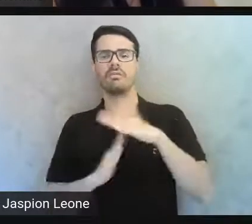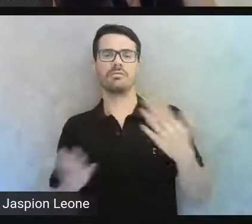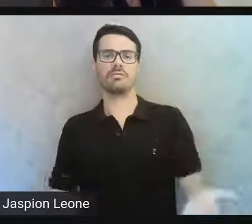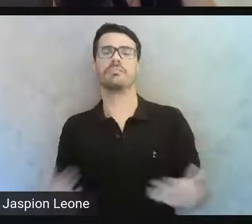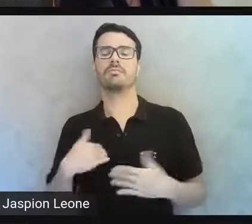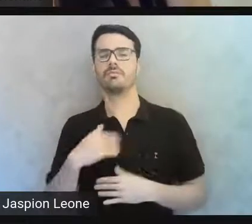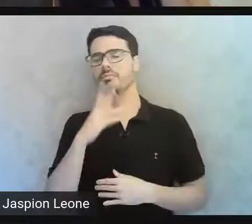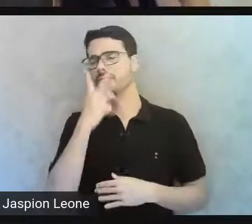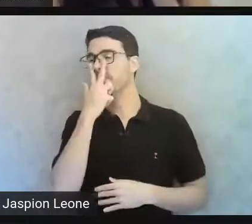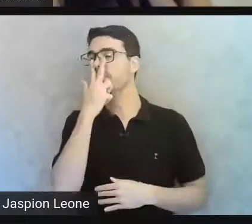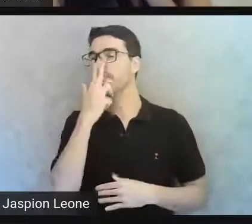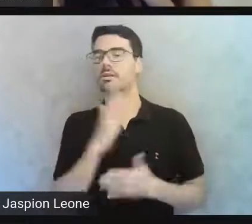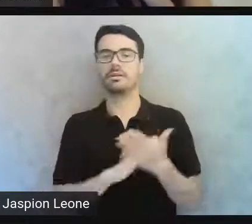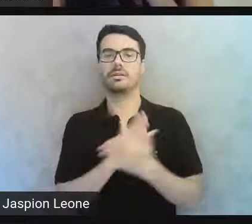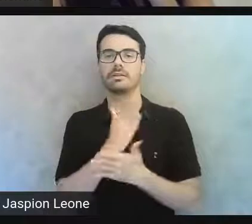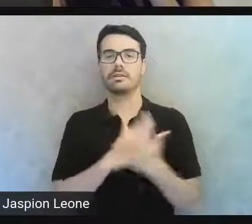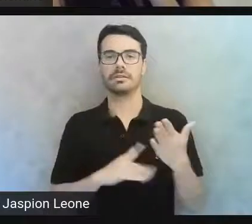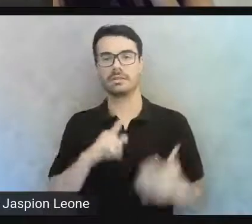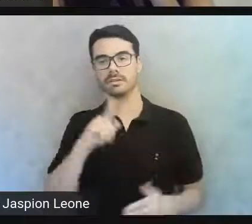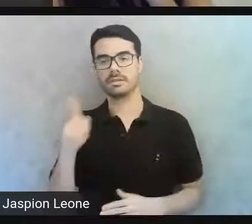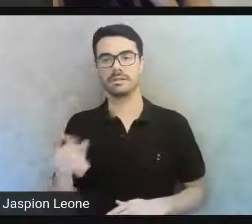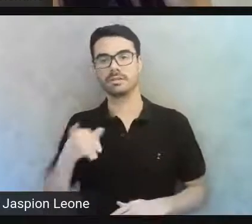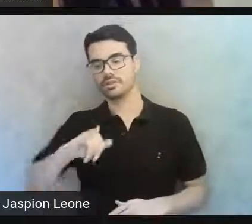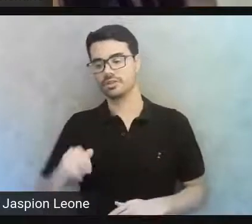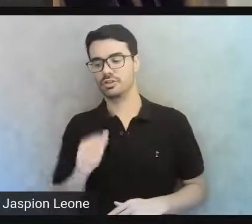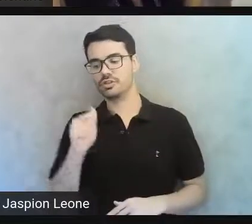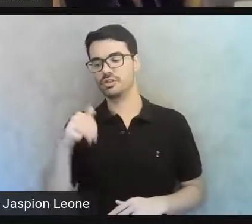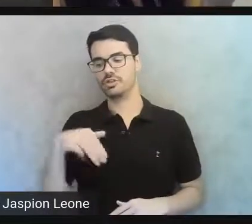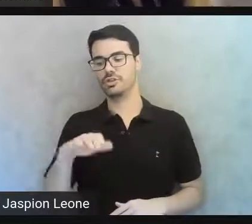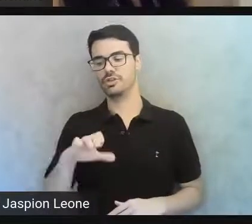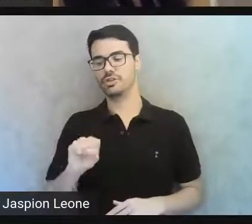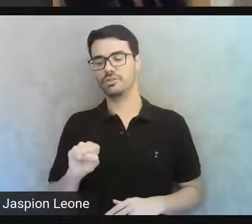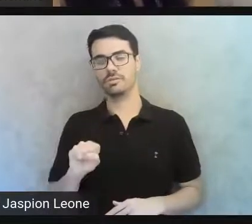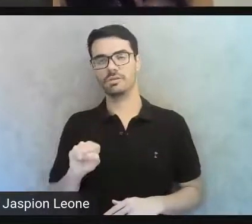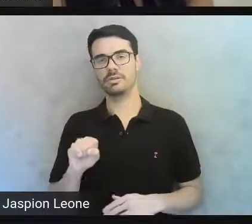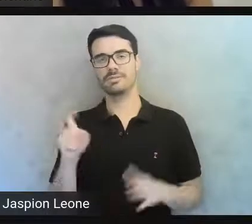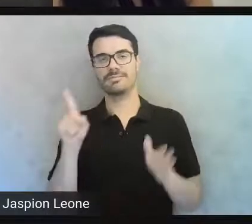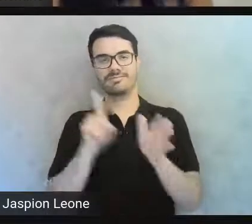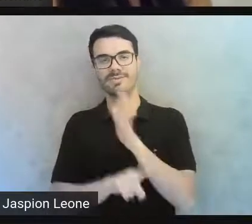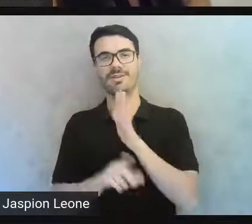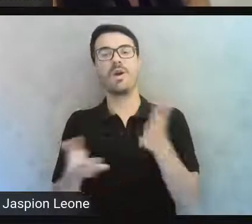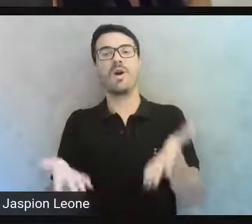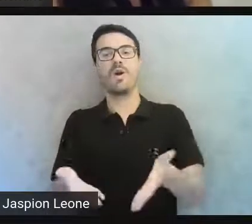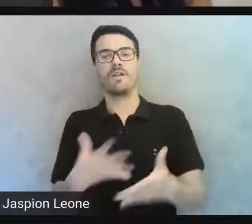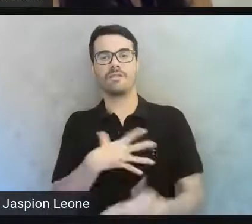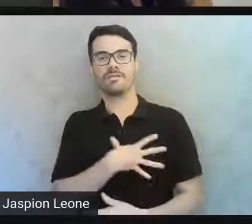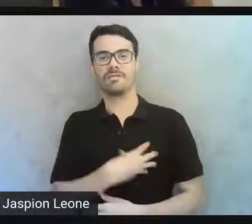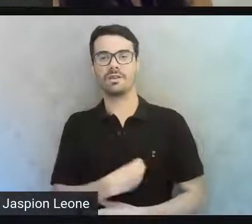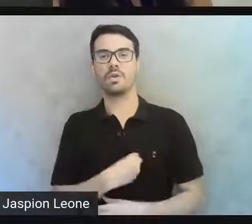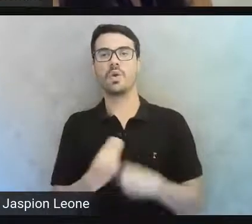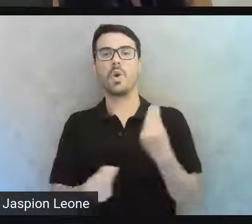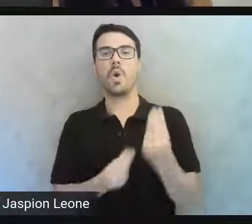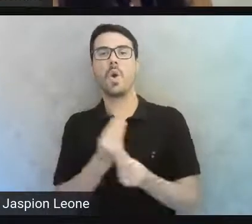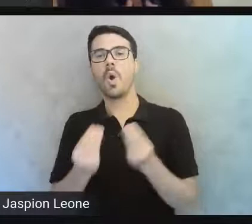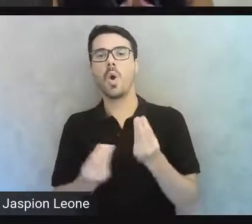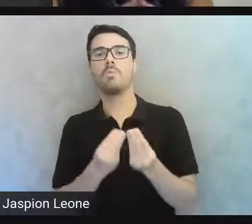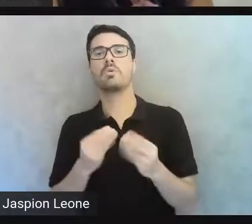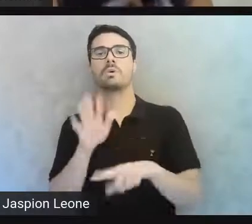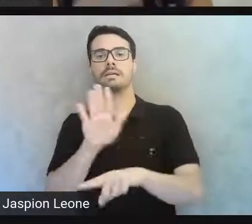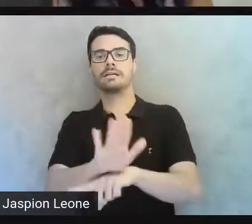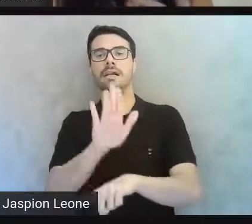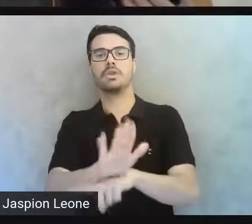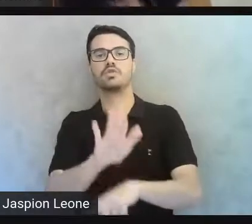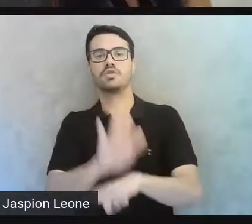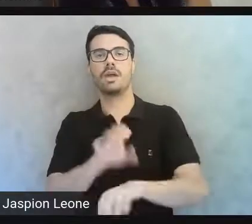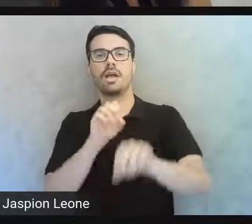assim, a James perguntou para a gente, trazendo agora os filhos, né? Como iniciar os filhos na educação financeira, e